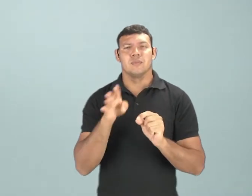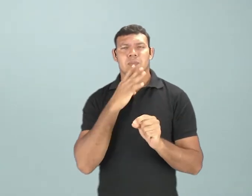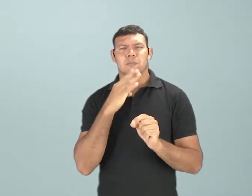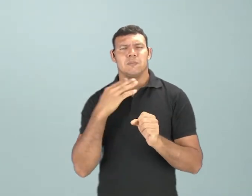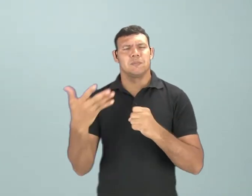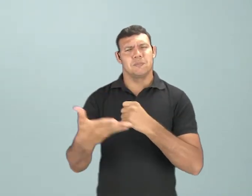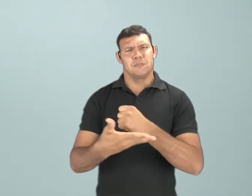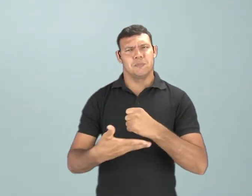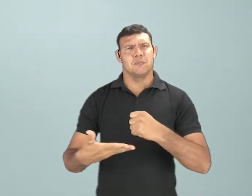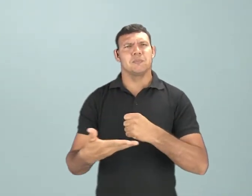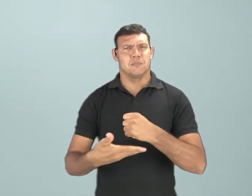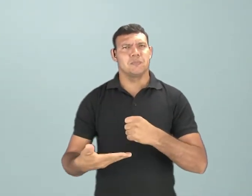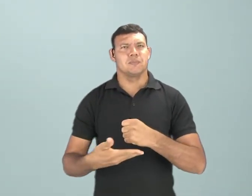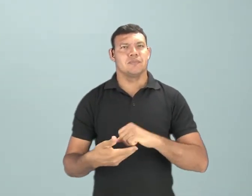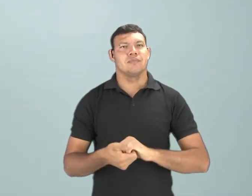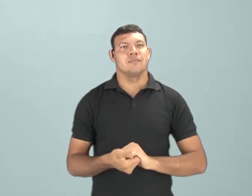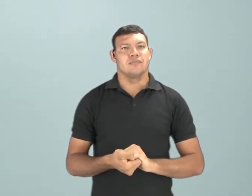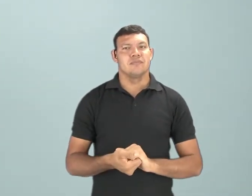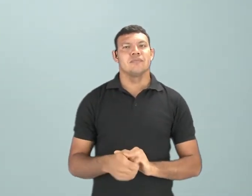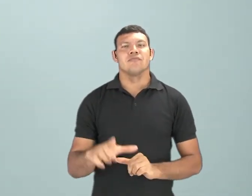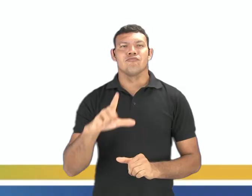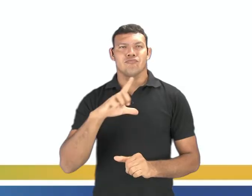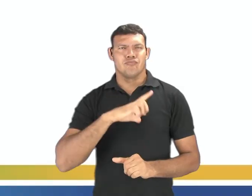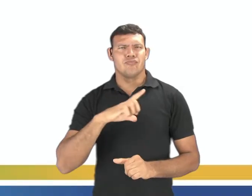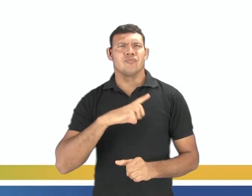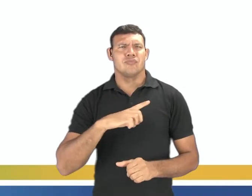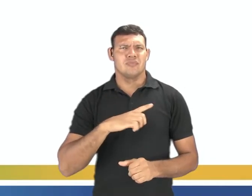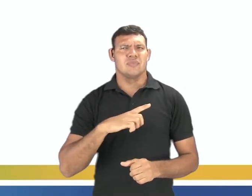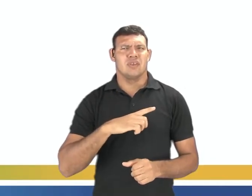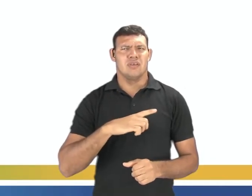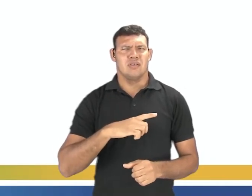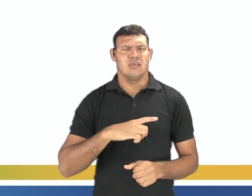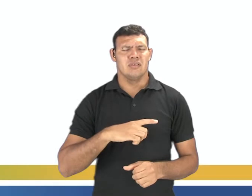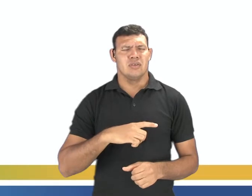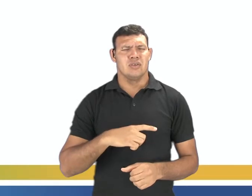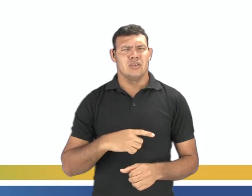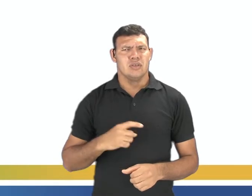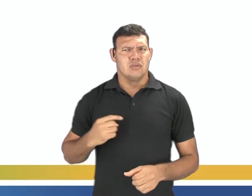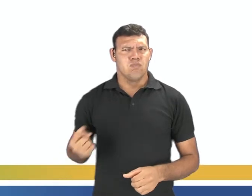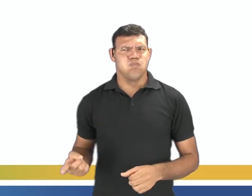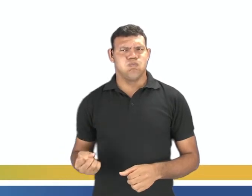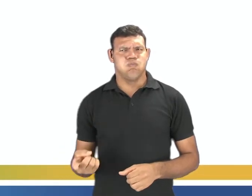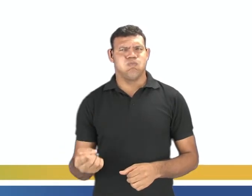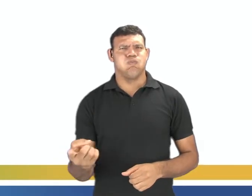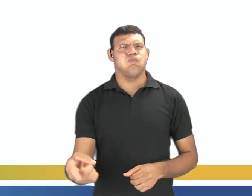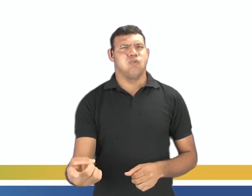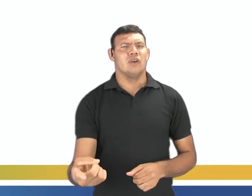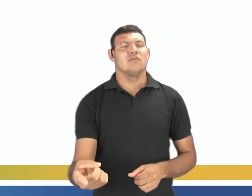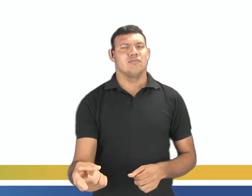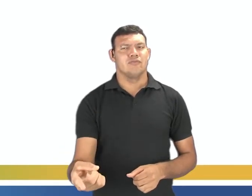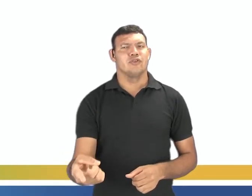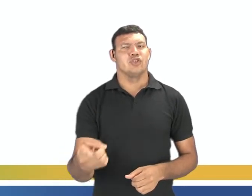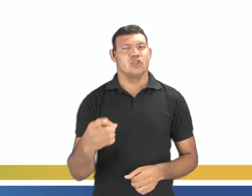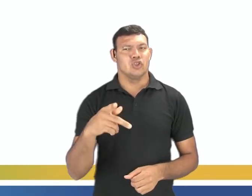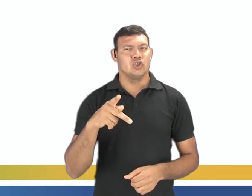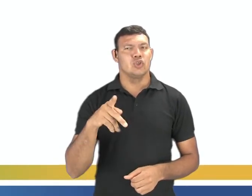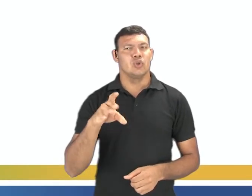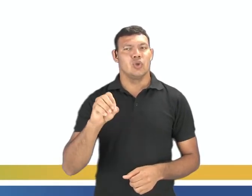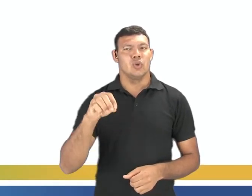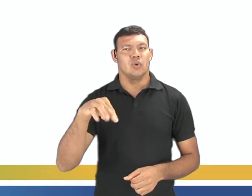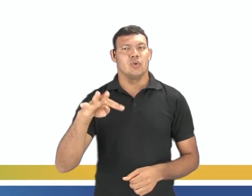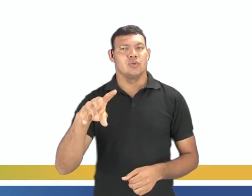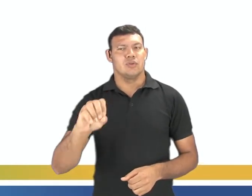essas noções primitivas a primeira dela é existe infinitos pontos oi e aí vocês